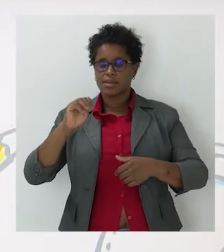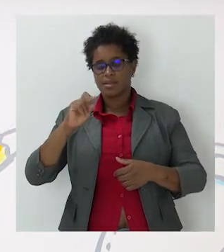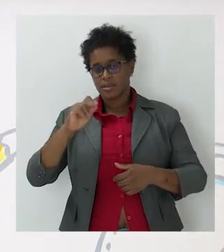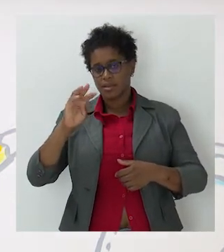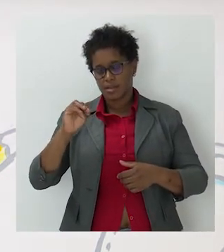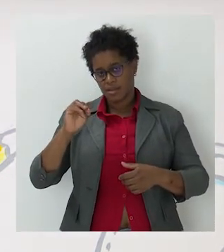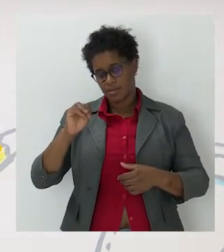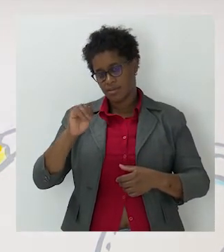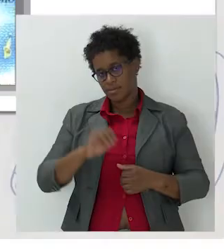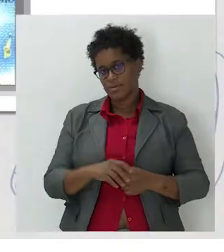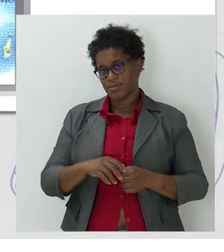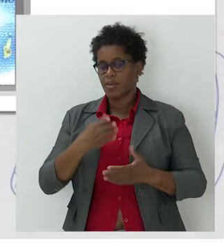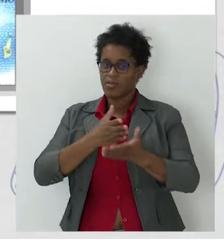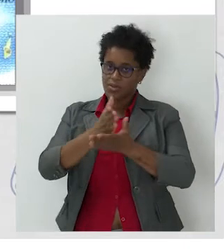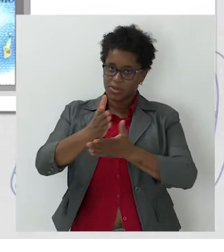continuamos.